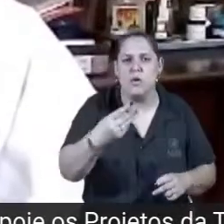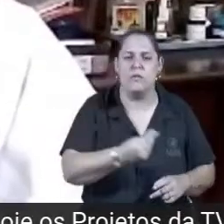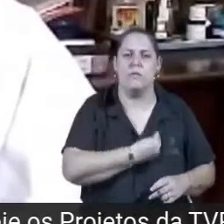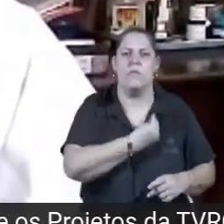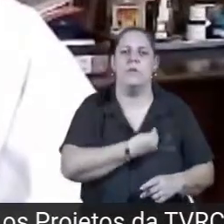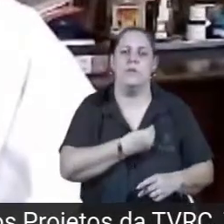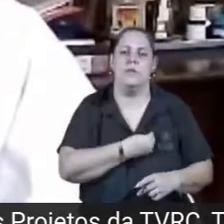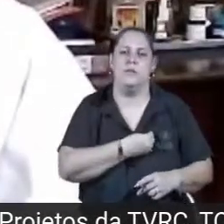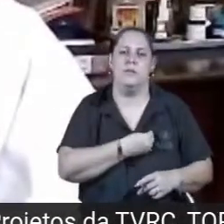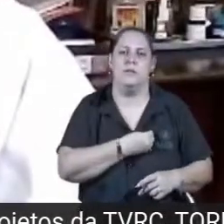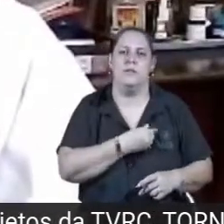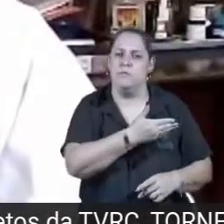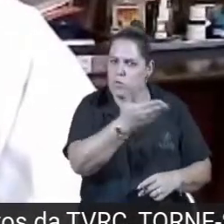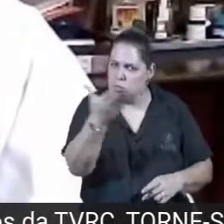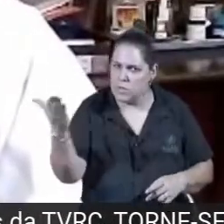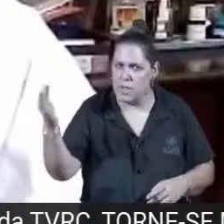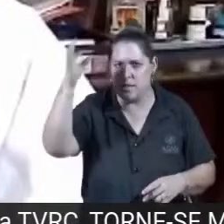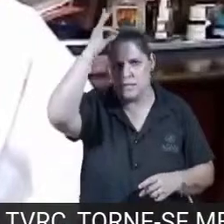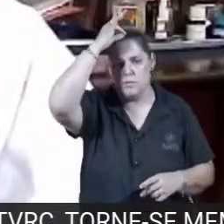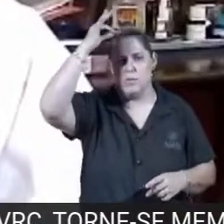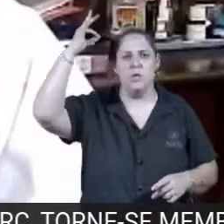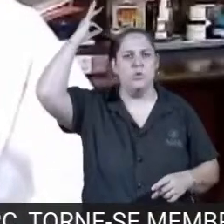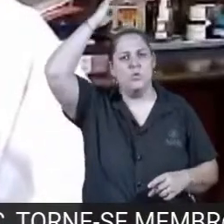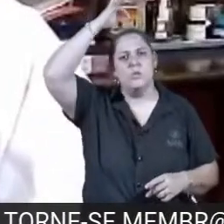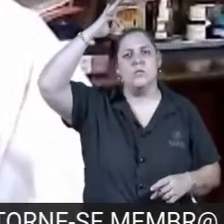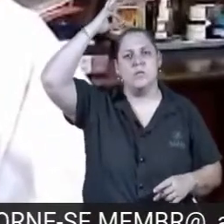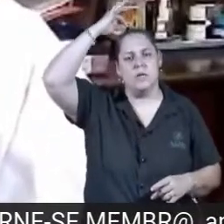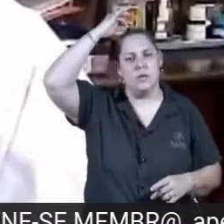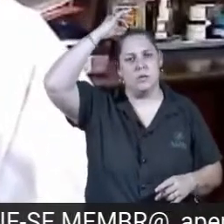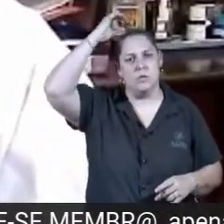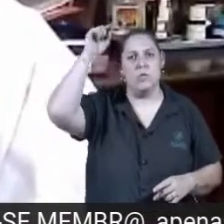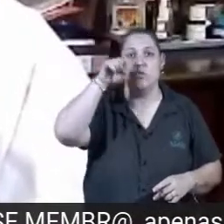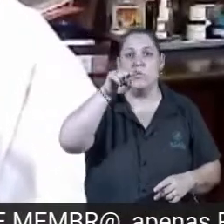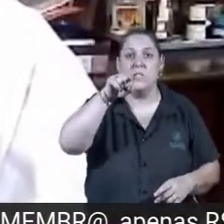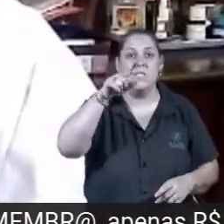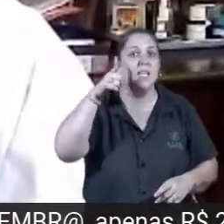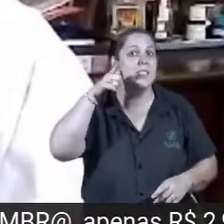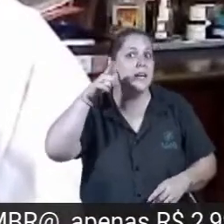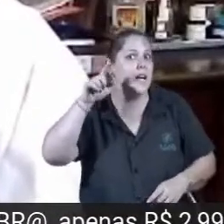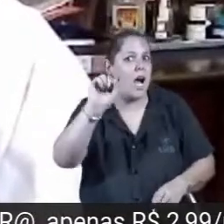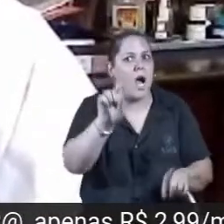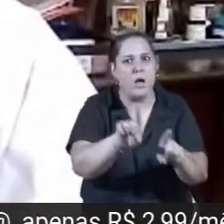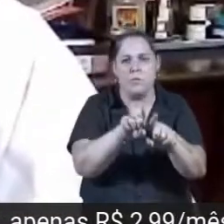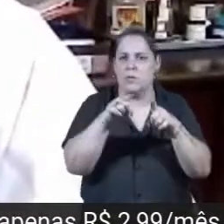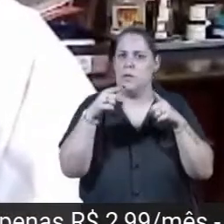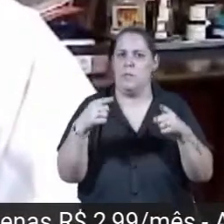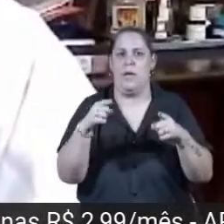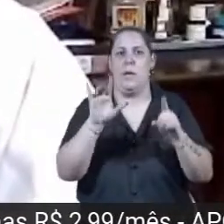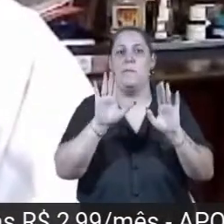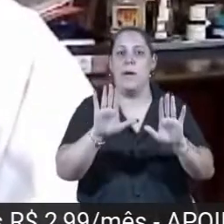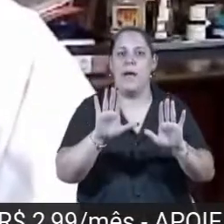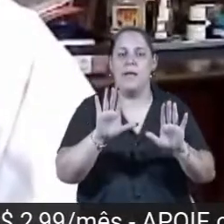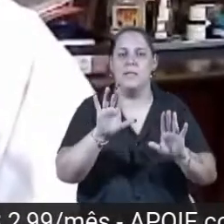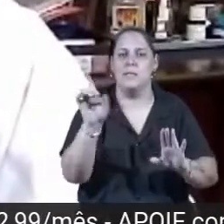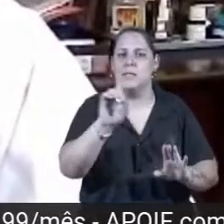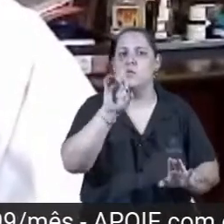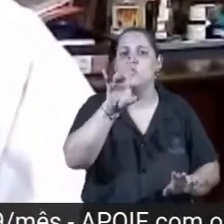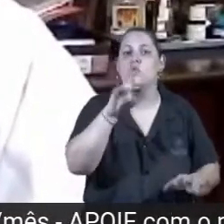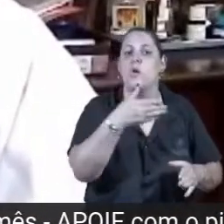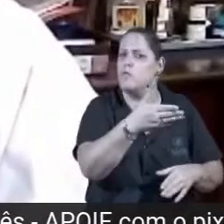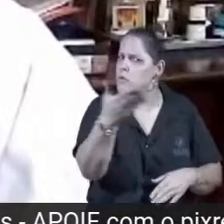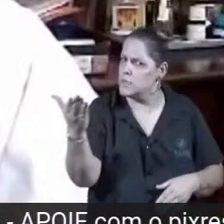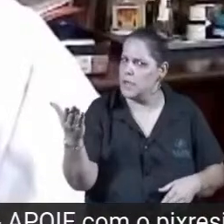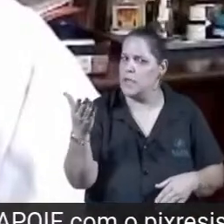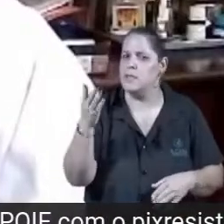companheiras do Espírito Santo, não só vocês ganham, né? Como já disse aí o João Kozer, que